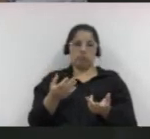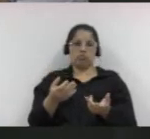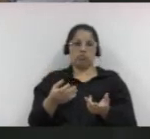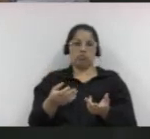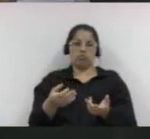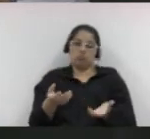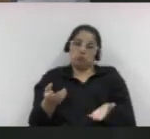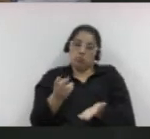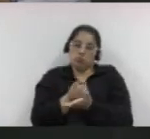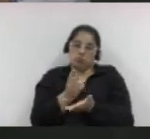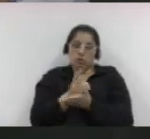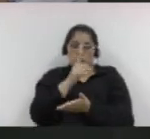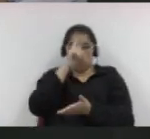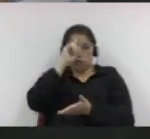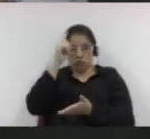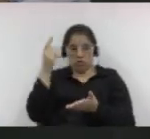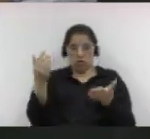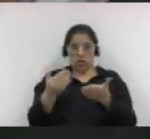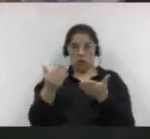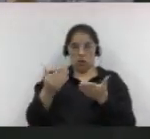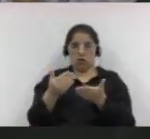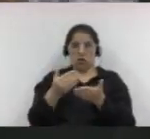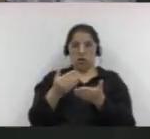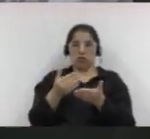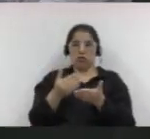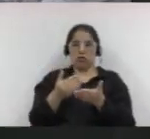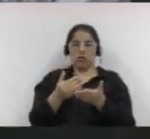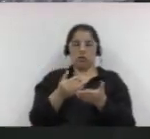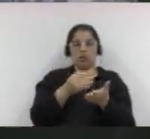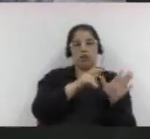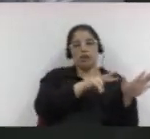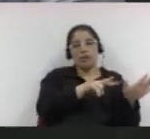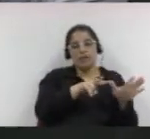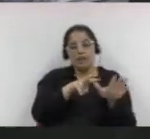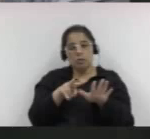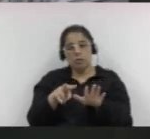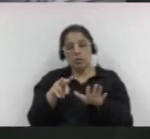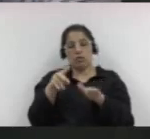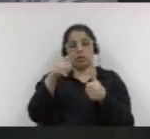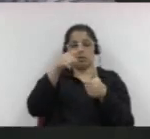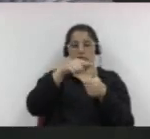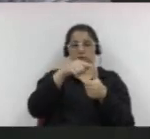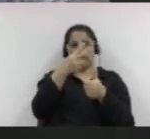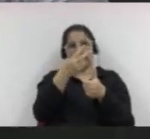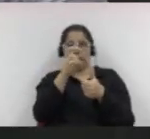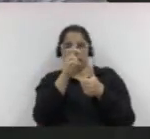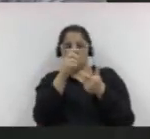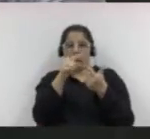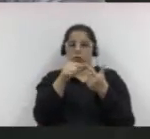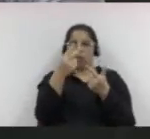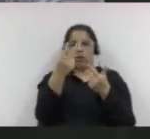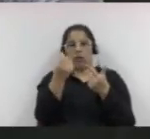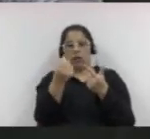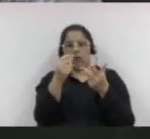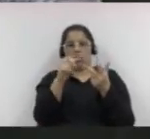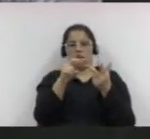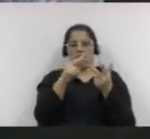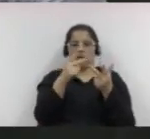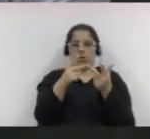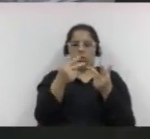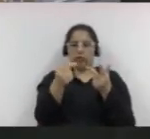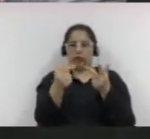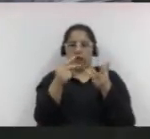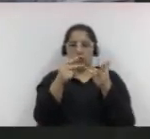o atestado. Só que agora o que acontece? Ele fez o atestado da semana toda e apresentou. Então, todo esse